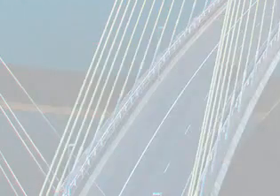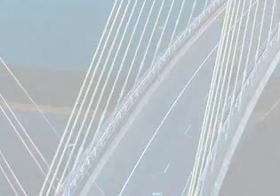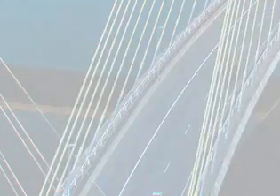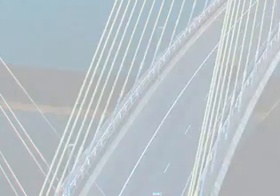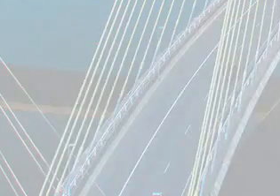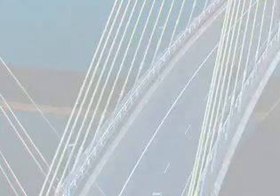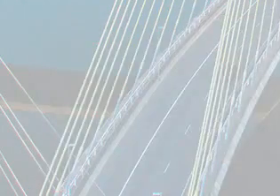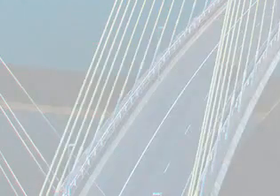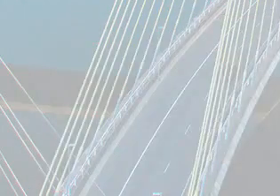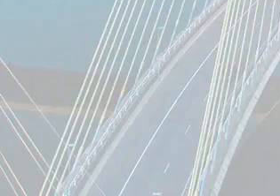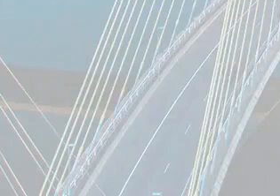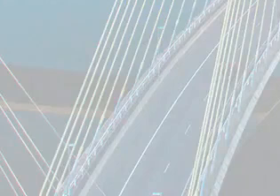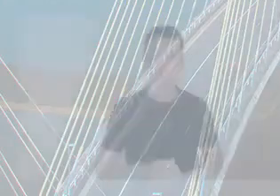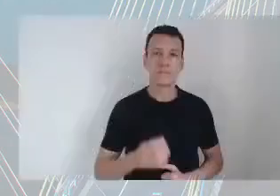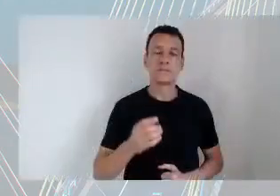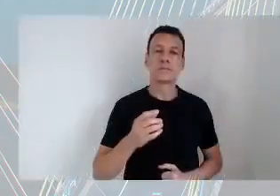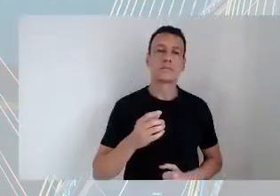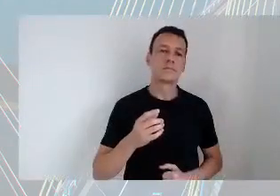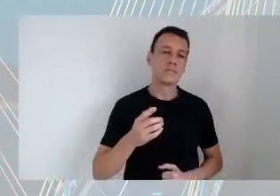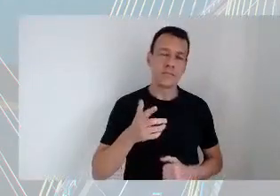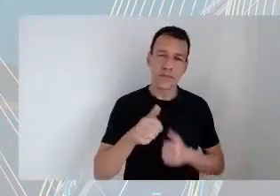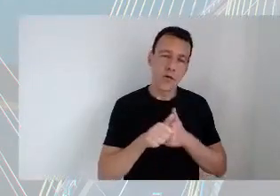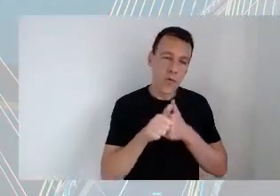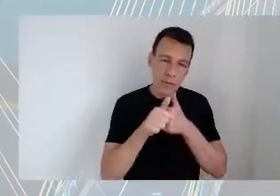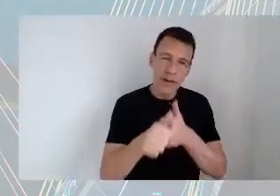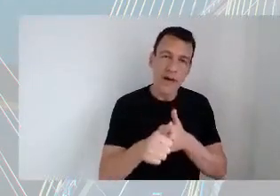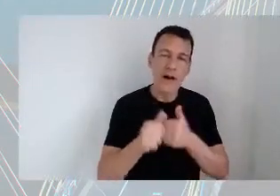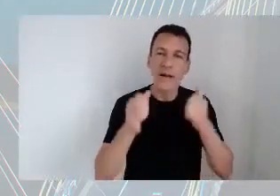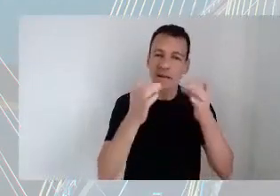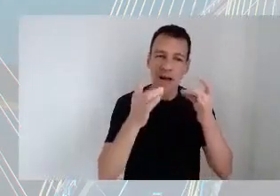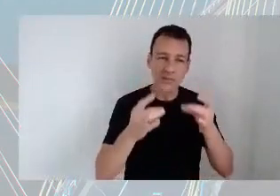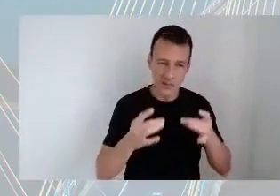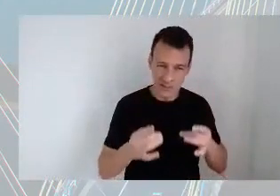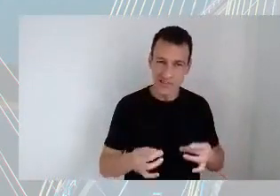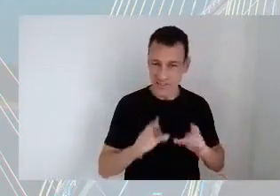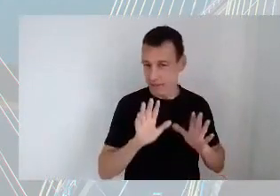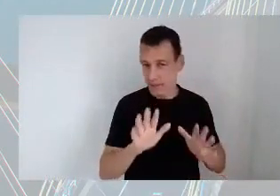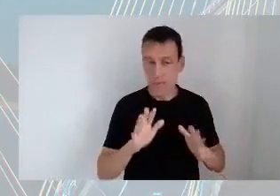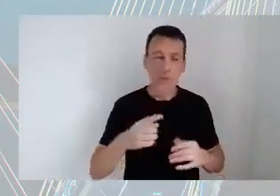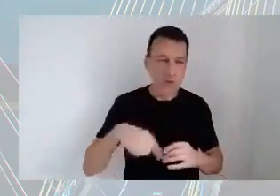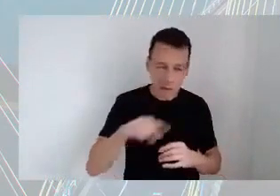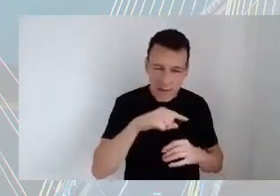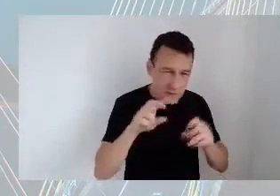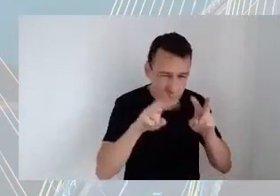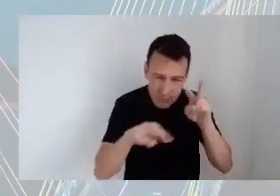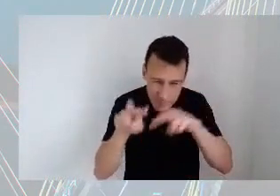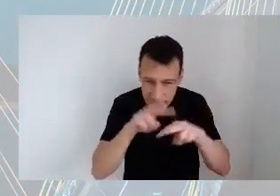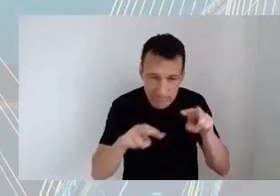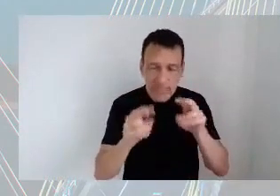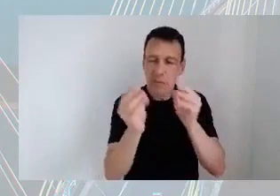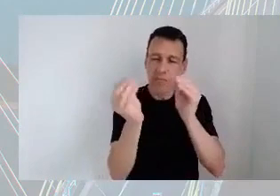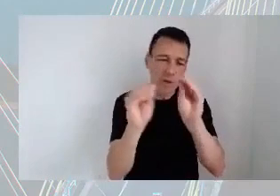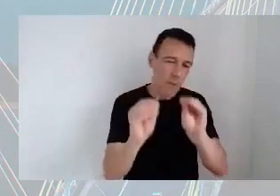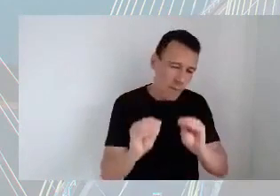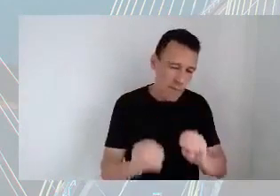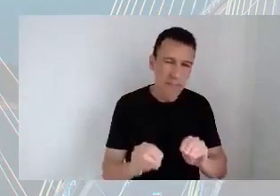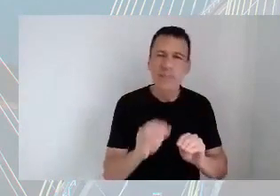os dados, né, da operação. E aí a gente viu essa realidade, montou isso com eles. Tá? Mas aqui é muito mais para ilustrar mesmo, tá,